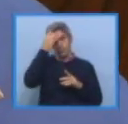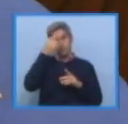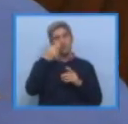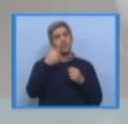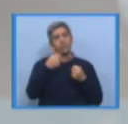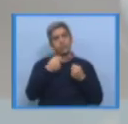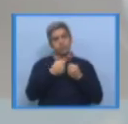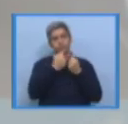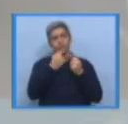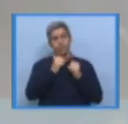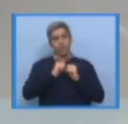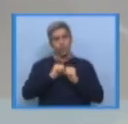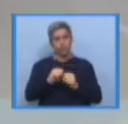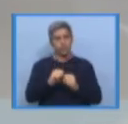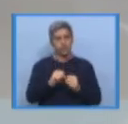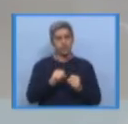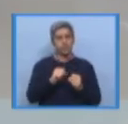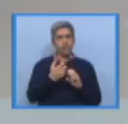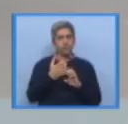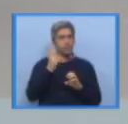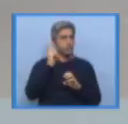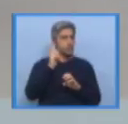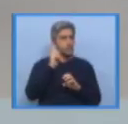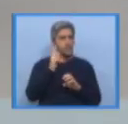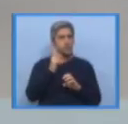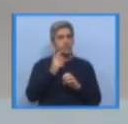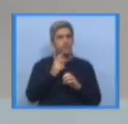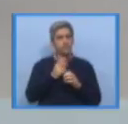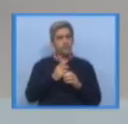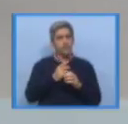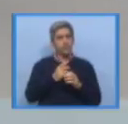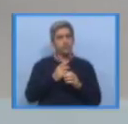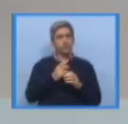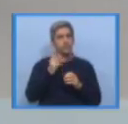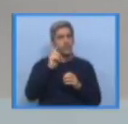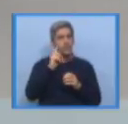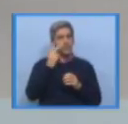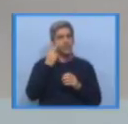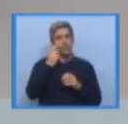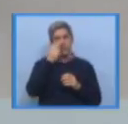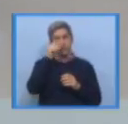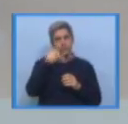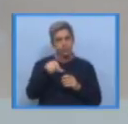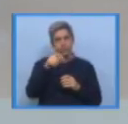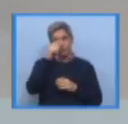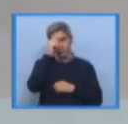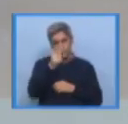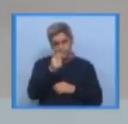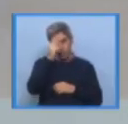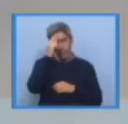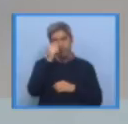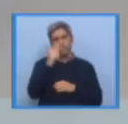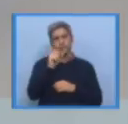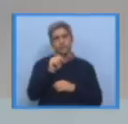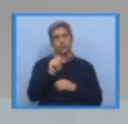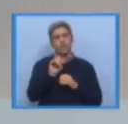oposição, apresentando e sublinhando a importância da valorização da vida humana e do respeito pela